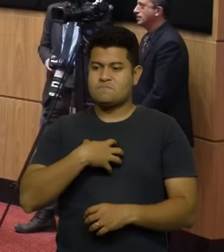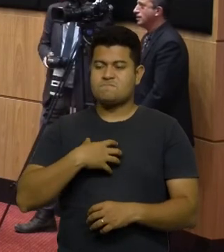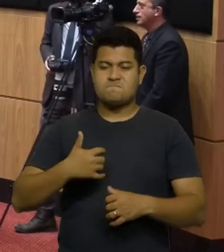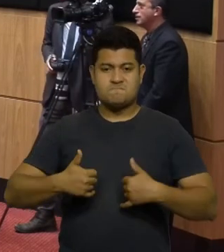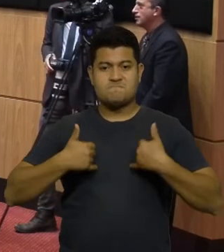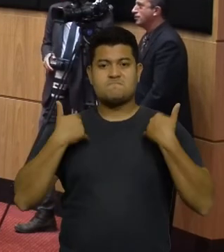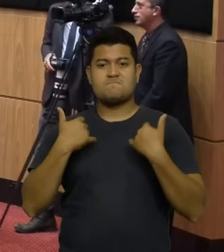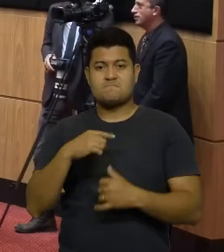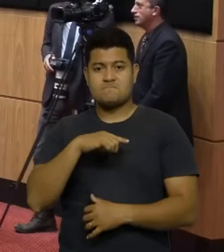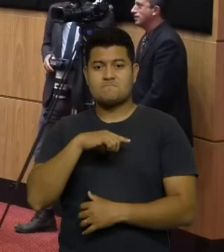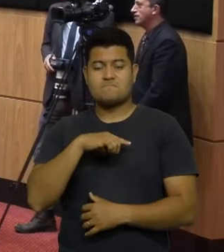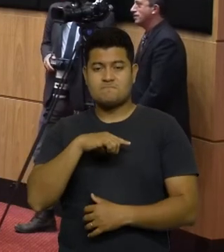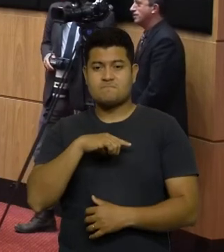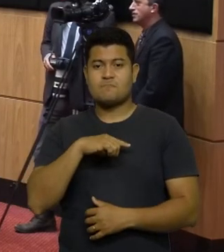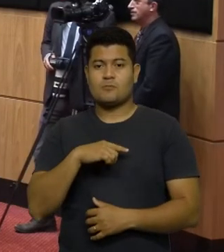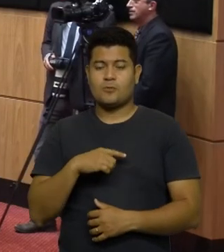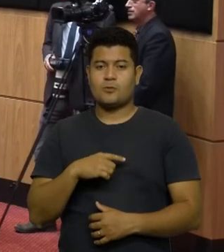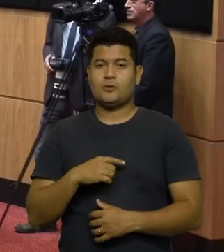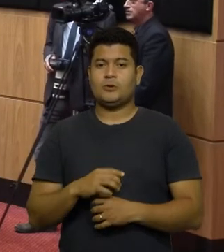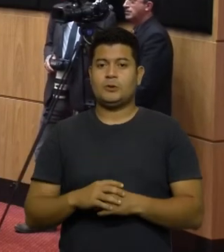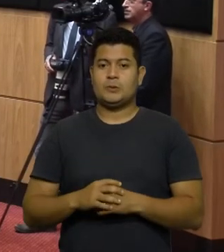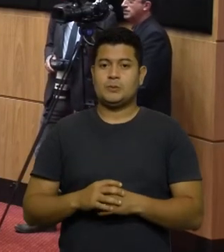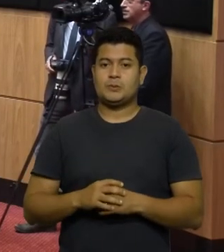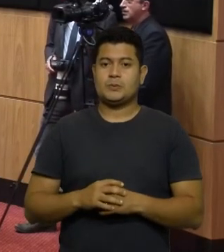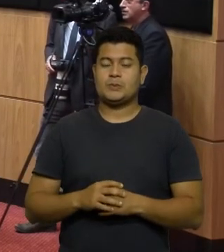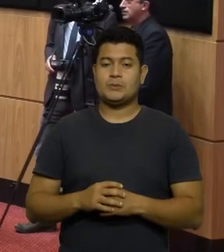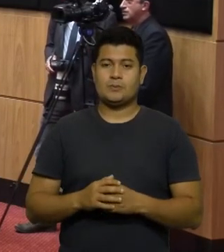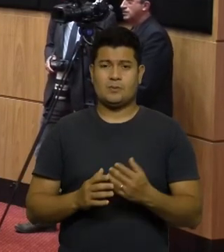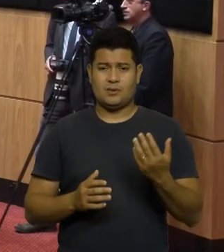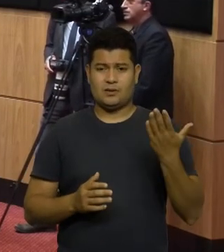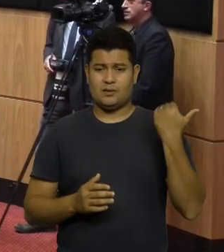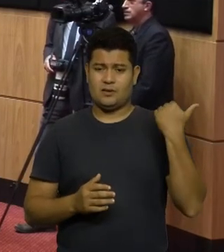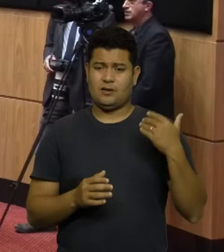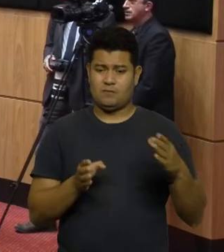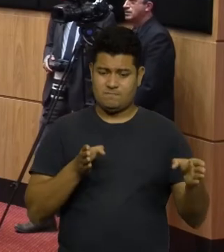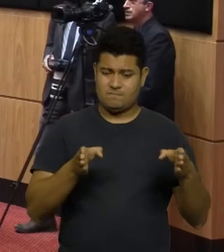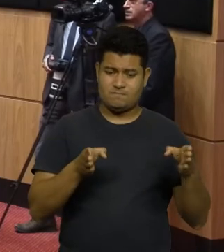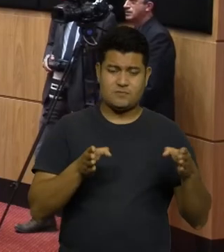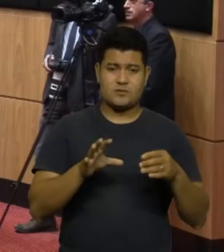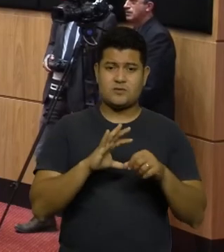fazer esses eventos é importante. Nós viemos de um período em que